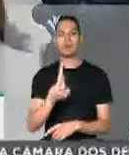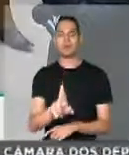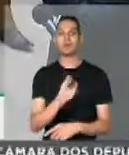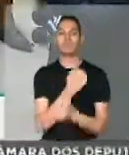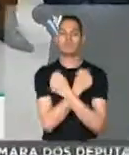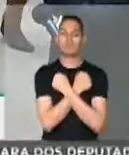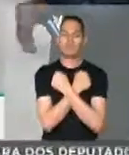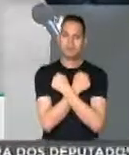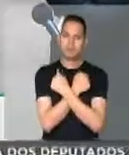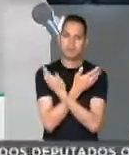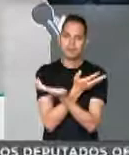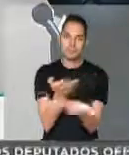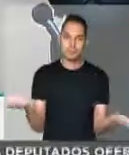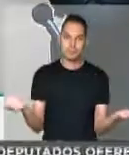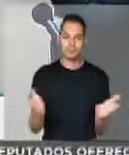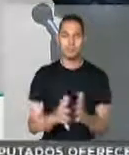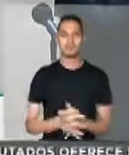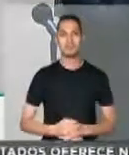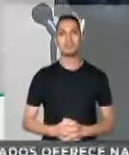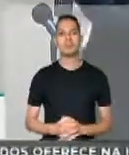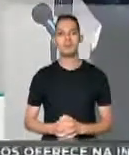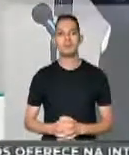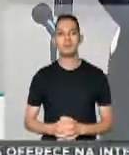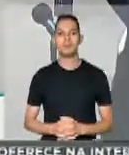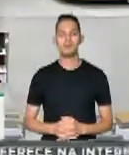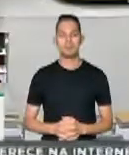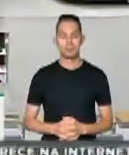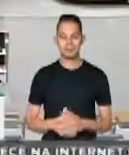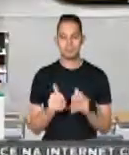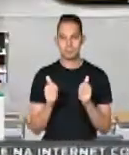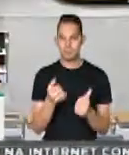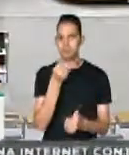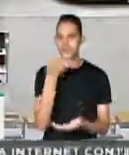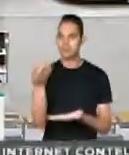abençoe, obrigado pela deferência da oportunidade. Tudo bem,